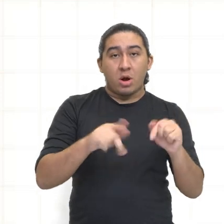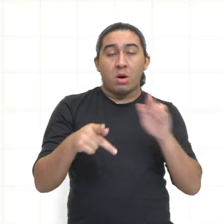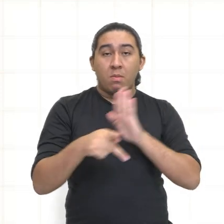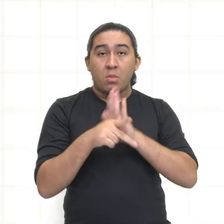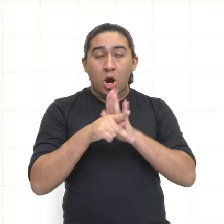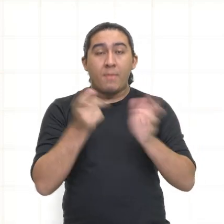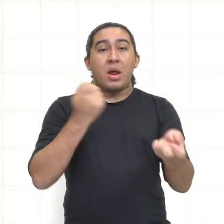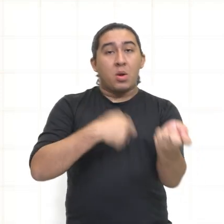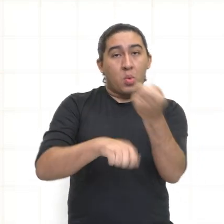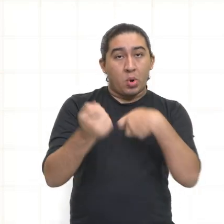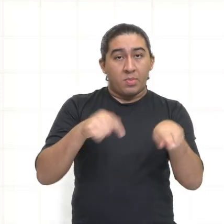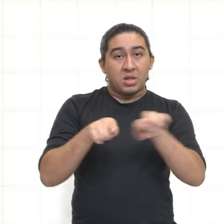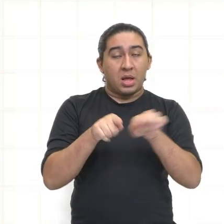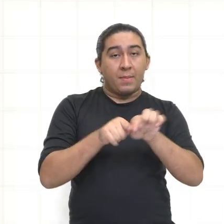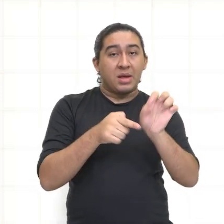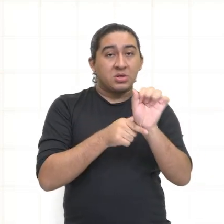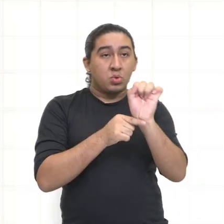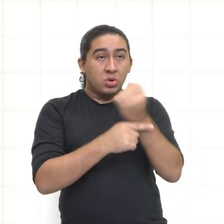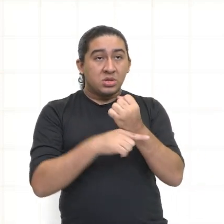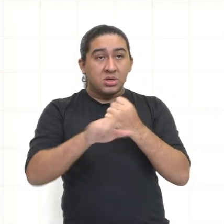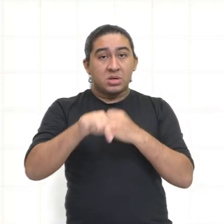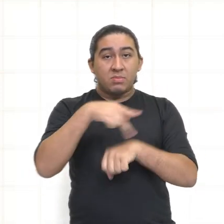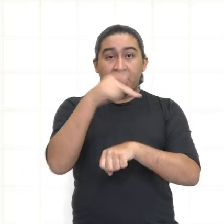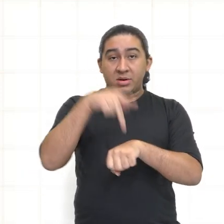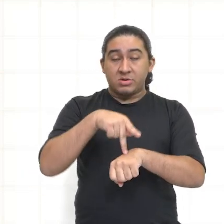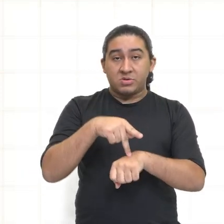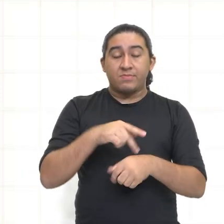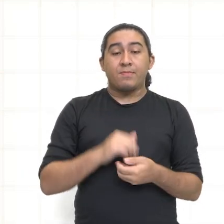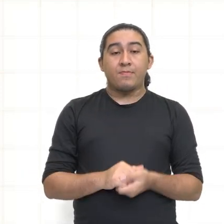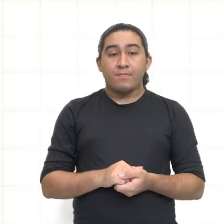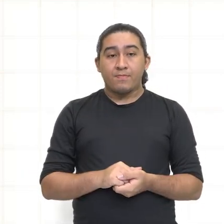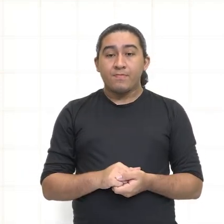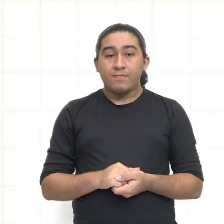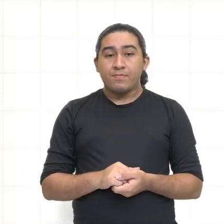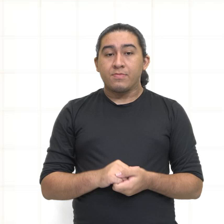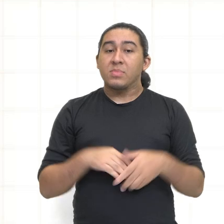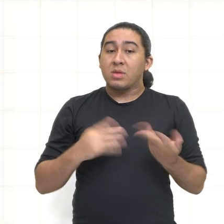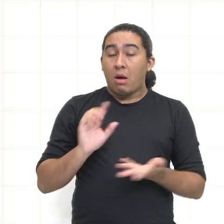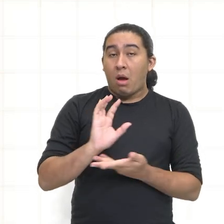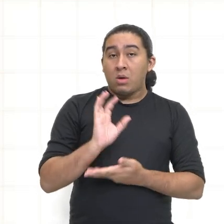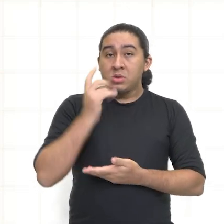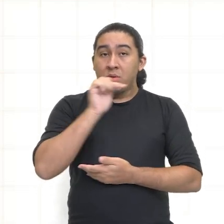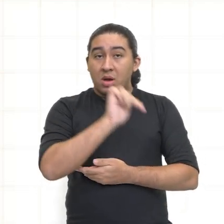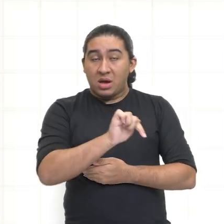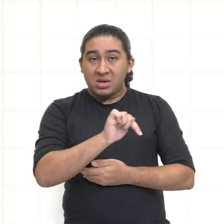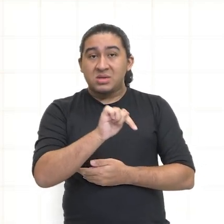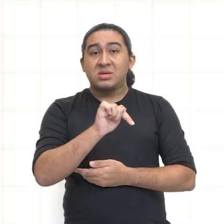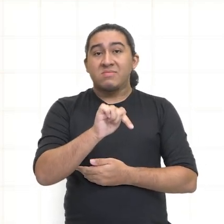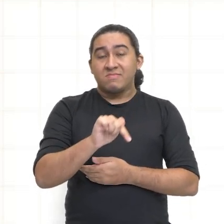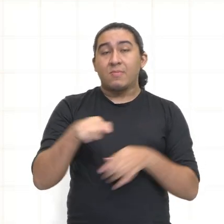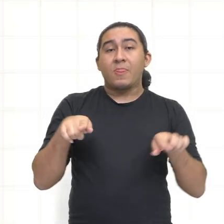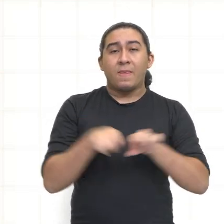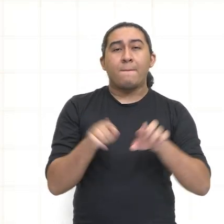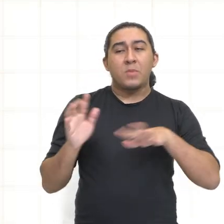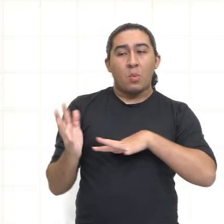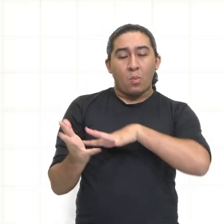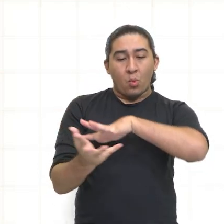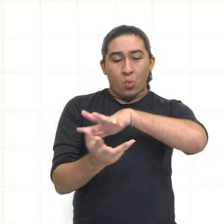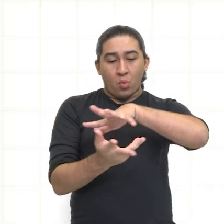a economia e a segurança estadunidense. Então, quando houve esse ataque terrorista, o mundo